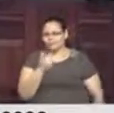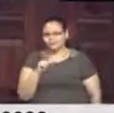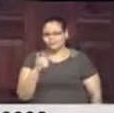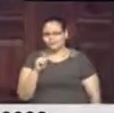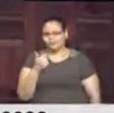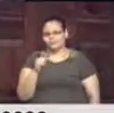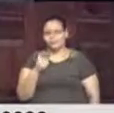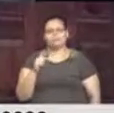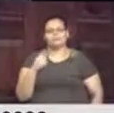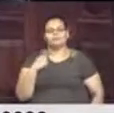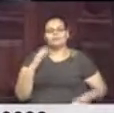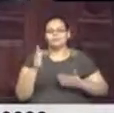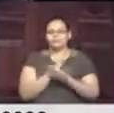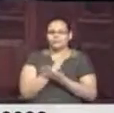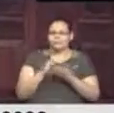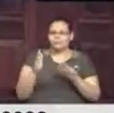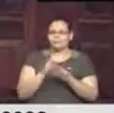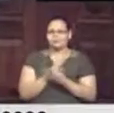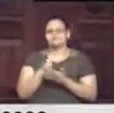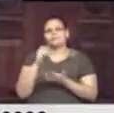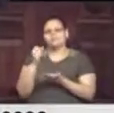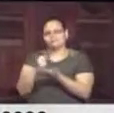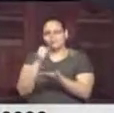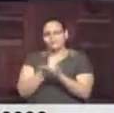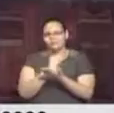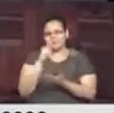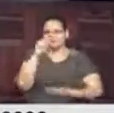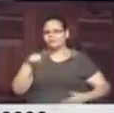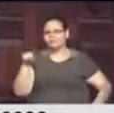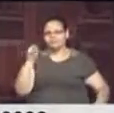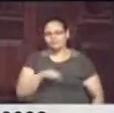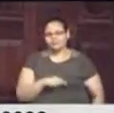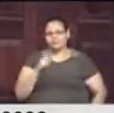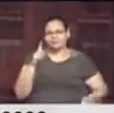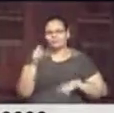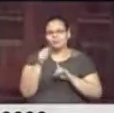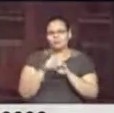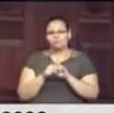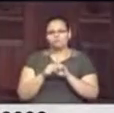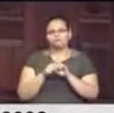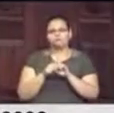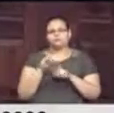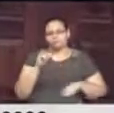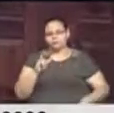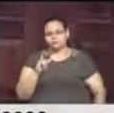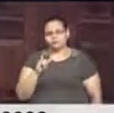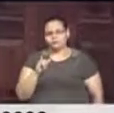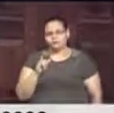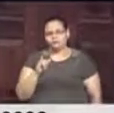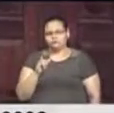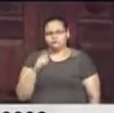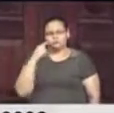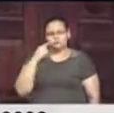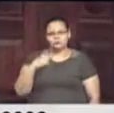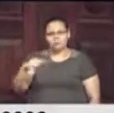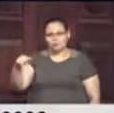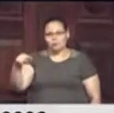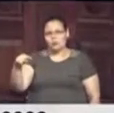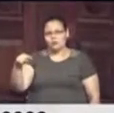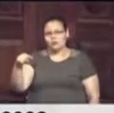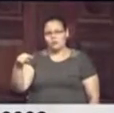gente que quer cancelar o contrato outros não pago então mensalmente se ainda fosse é é semanalmente